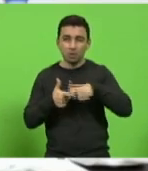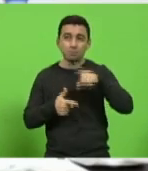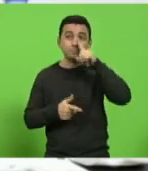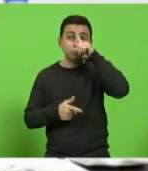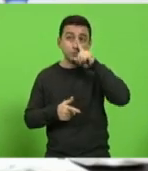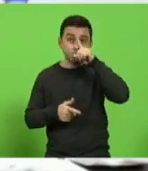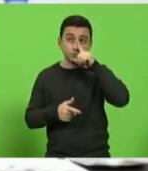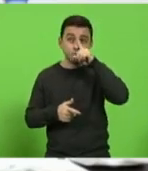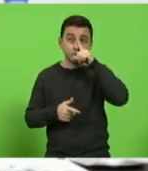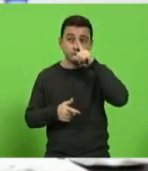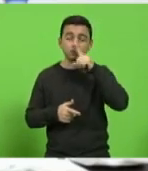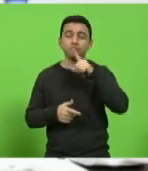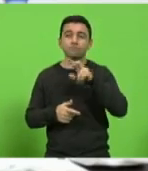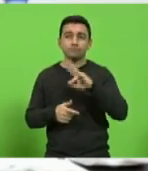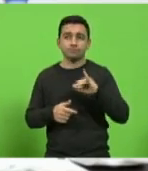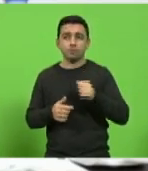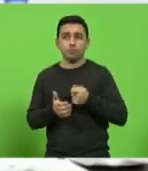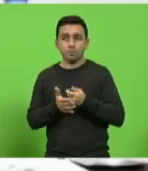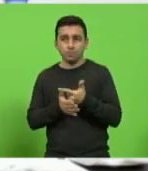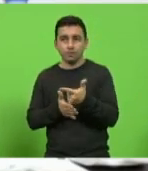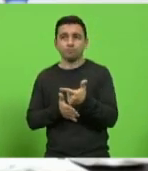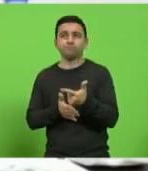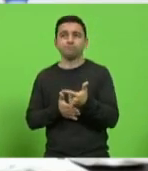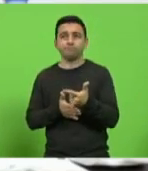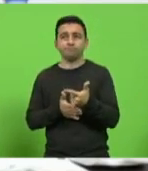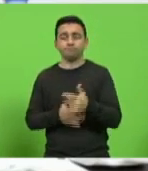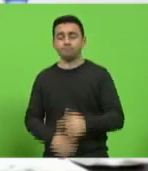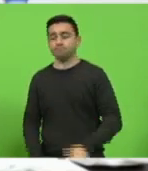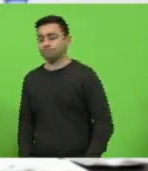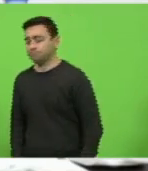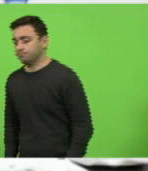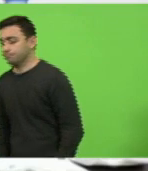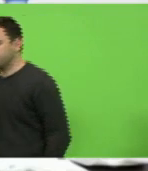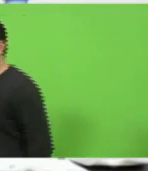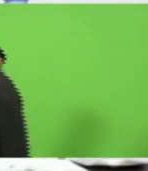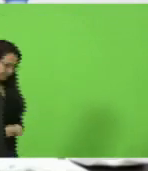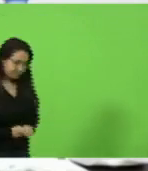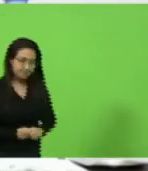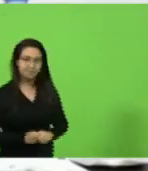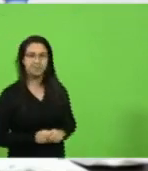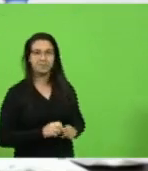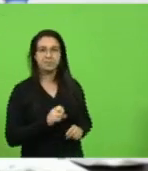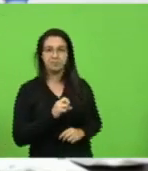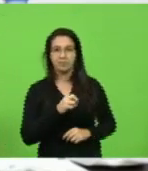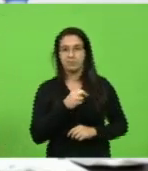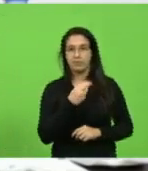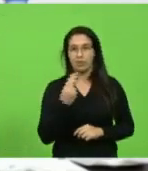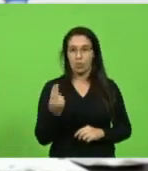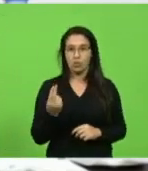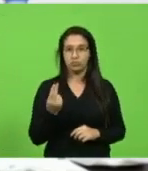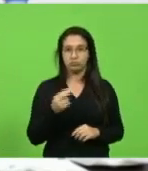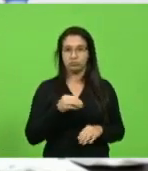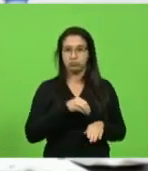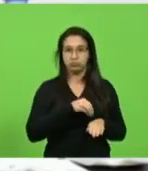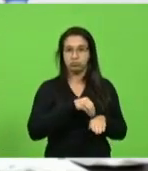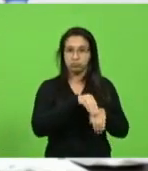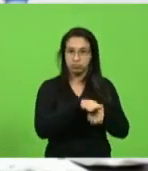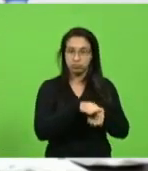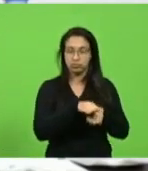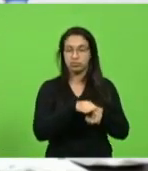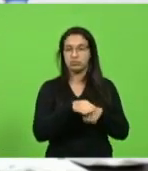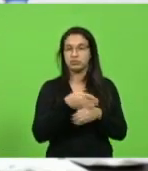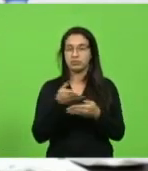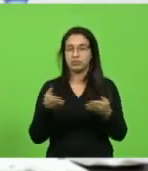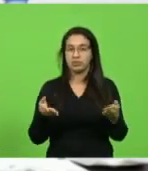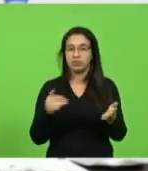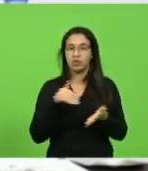da escada prática comercial por meio as ações diretas ou Por orientação aos agentes Delegados ele ser em